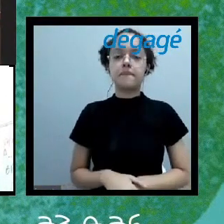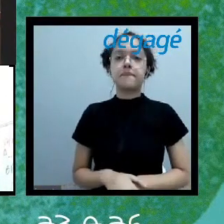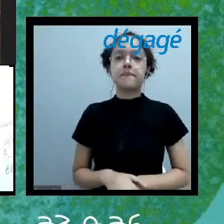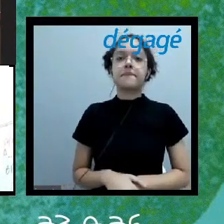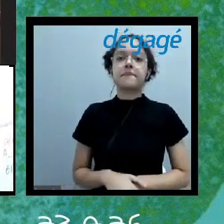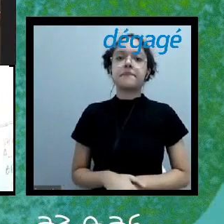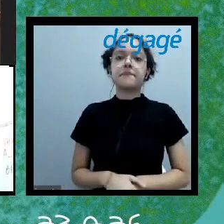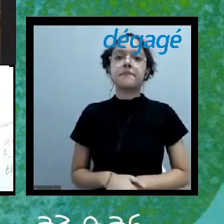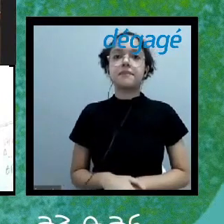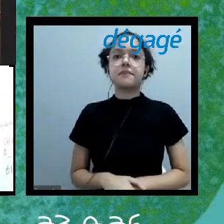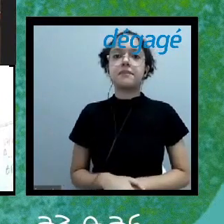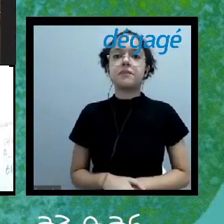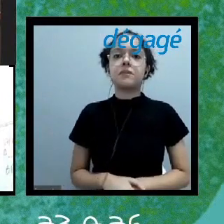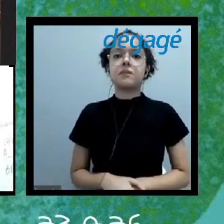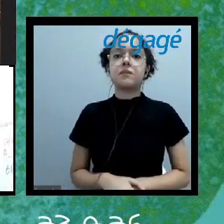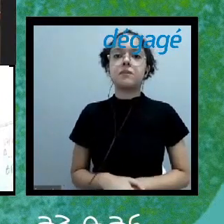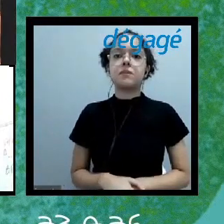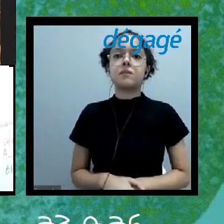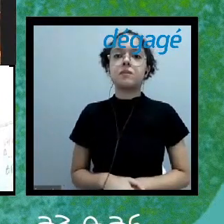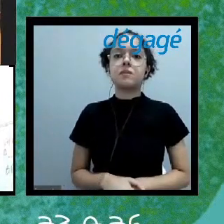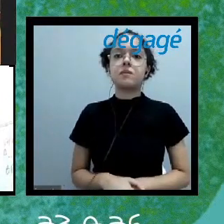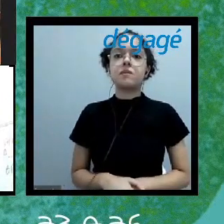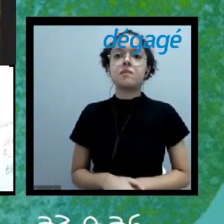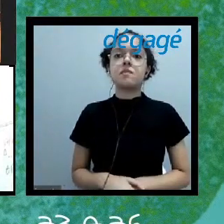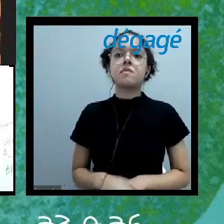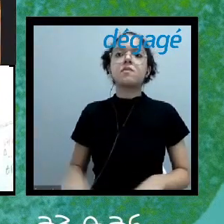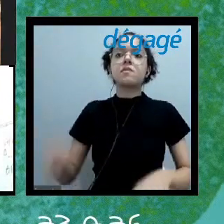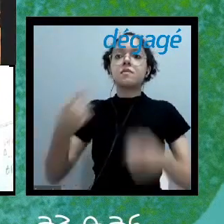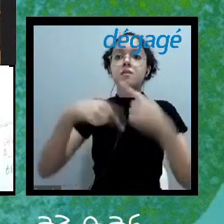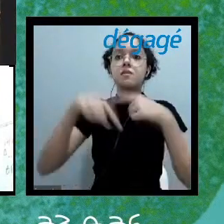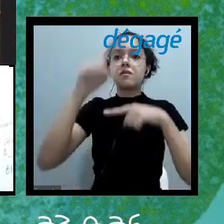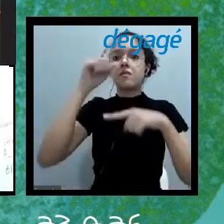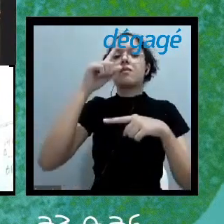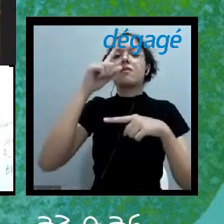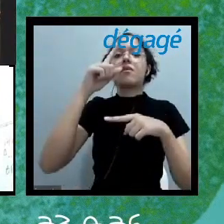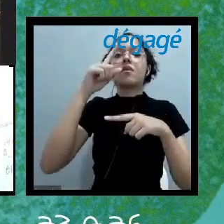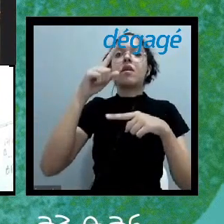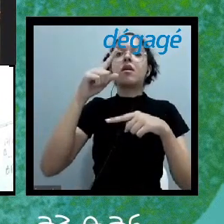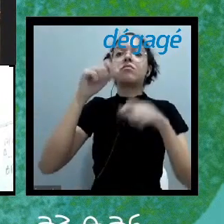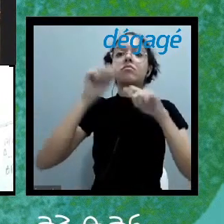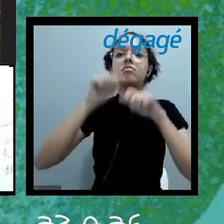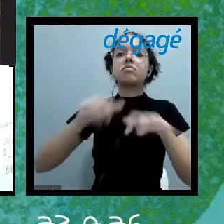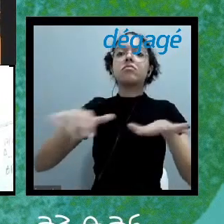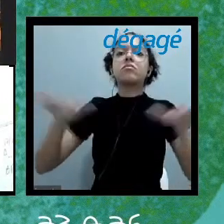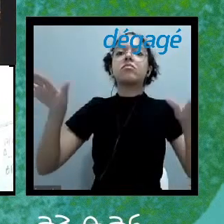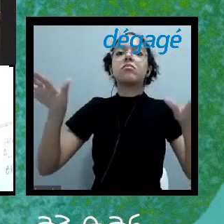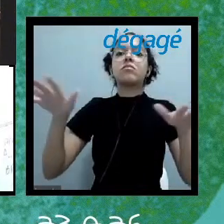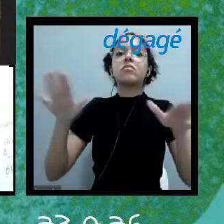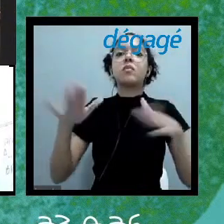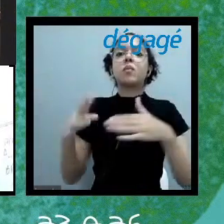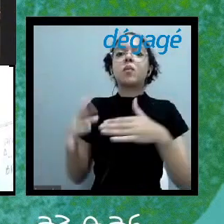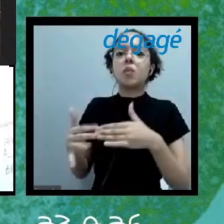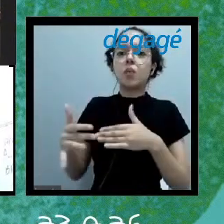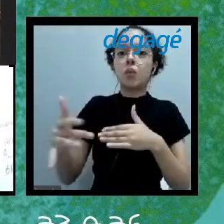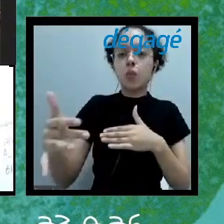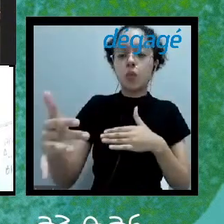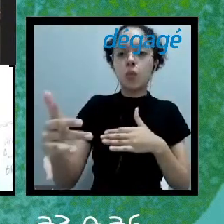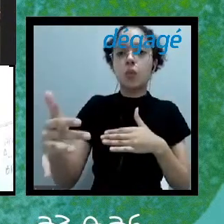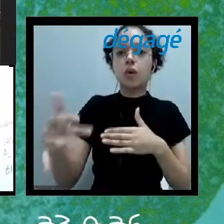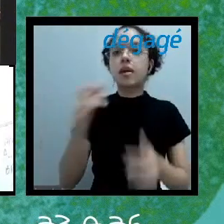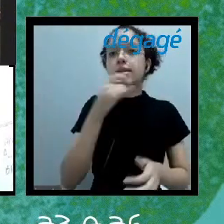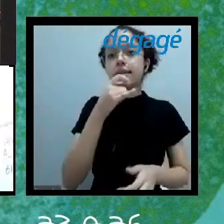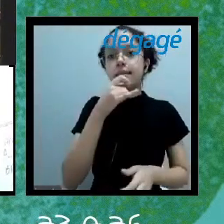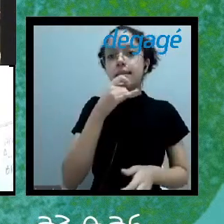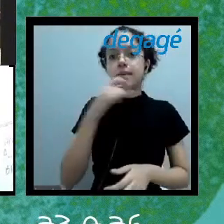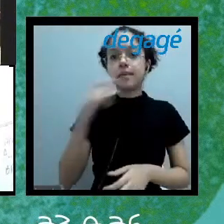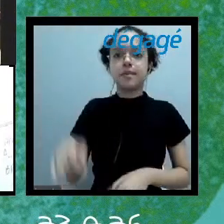essa evolução, né? Está girando essa ignição, ajudando a gerar essa ignição. Eu acho que, por exemplo, o